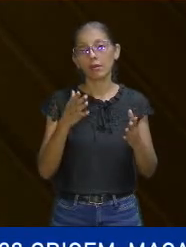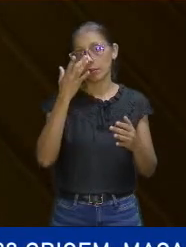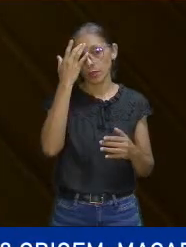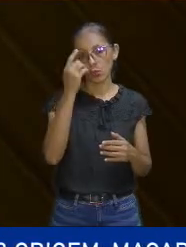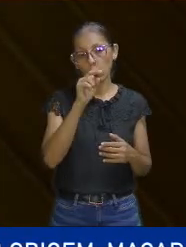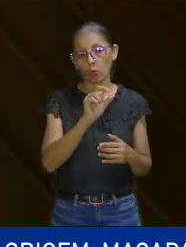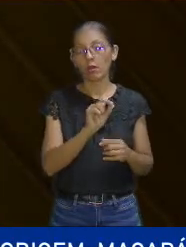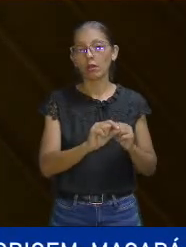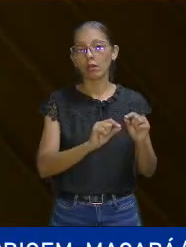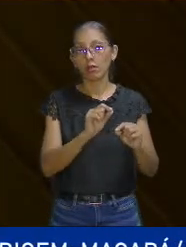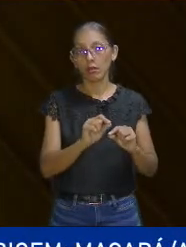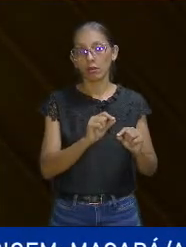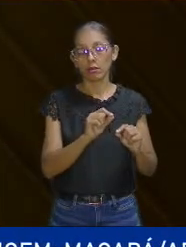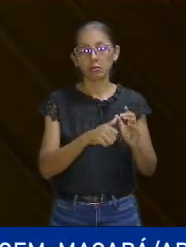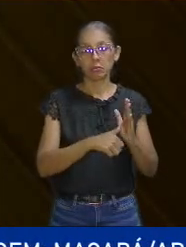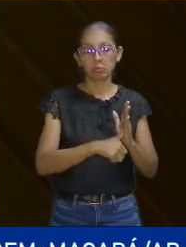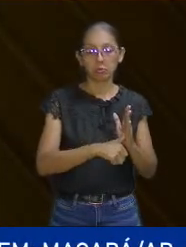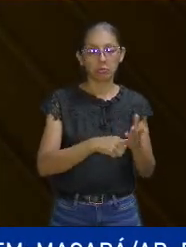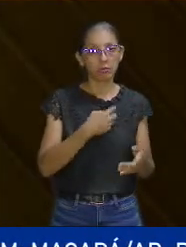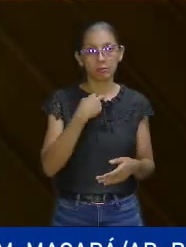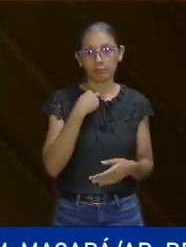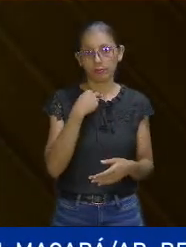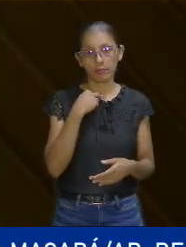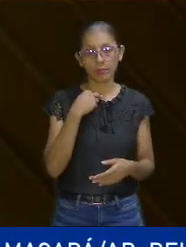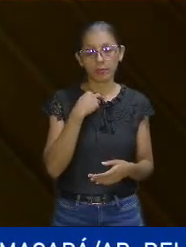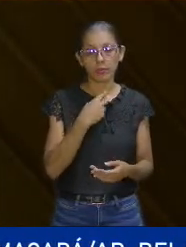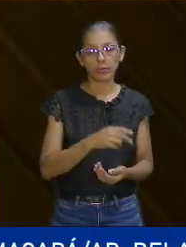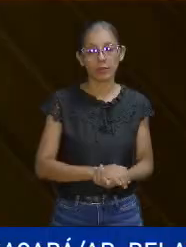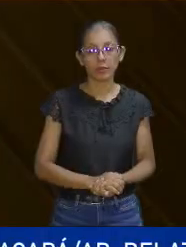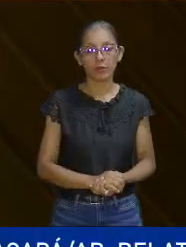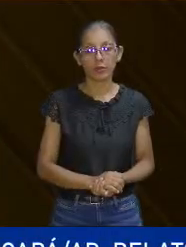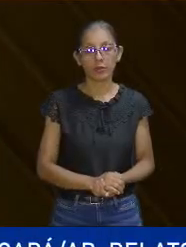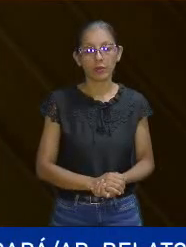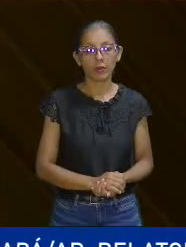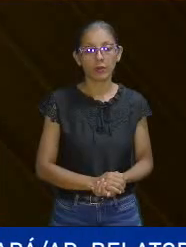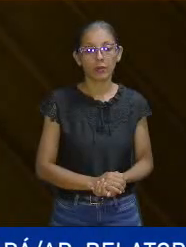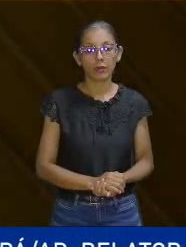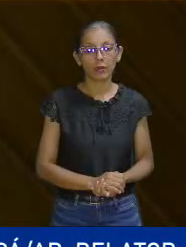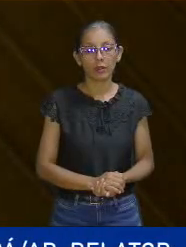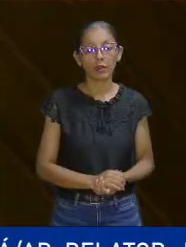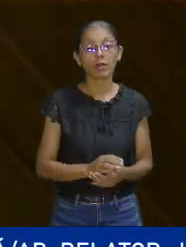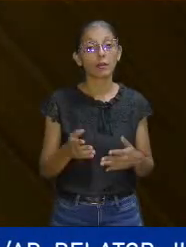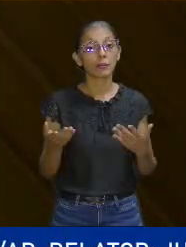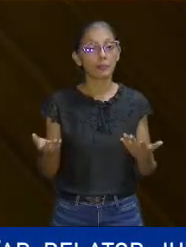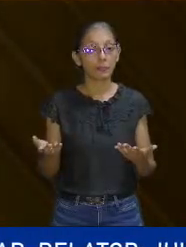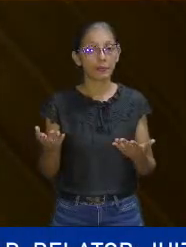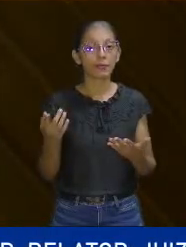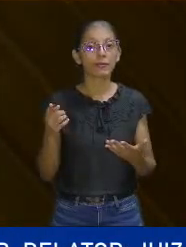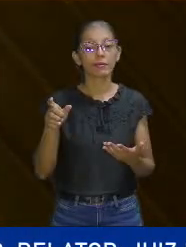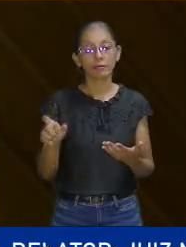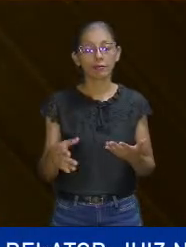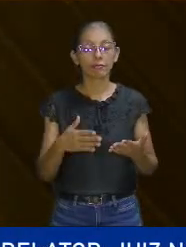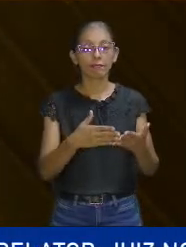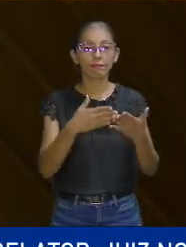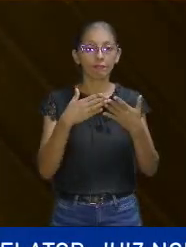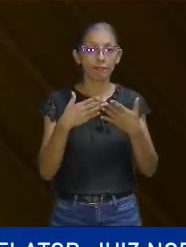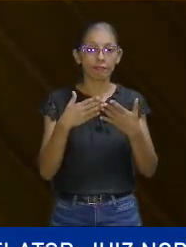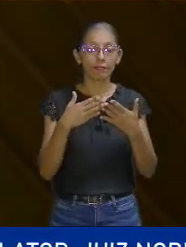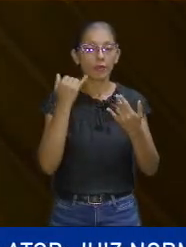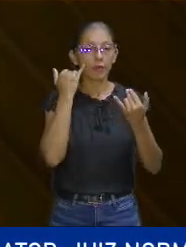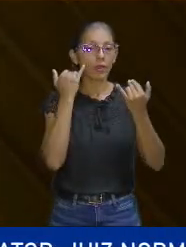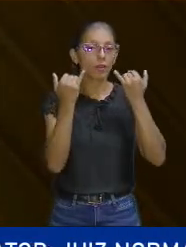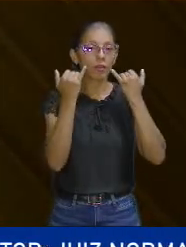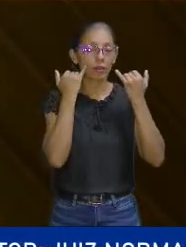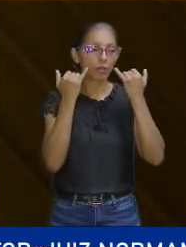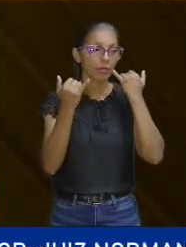preservada, mas isso não quer dizer que a defesa não possa auditar essas denúncias anônimas, porque a instrução normativa prevê que